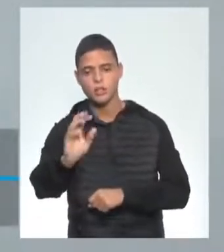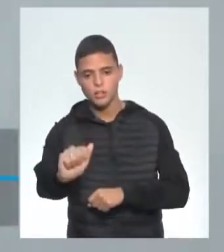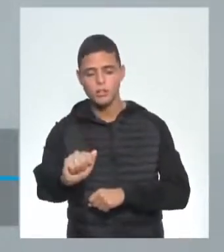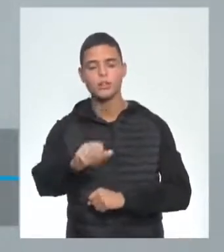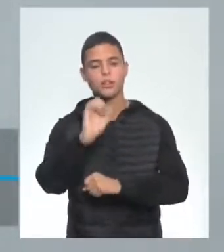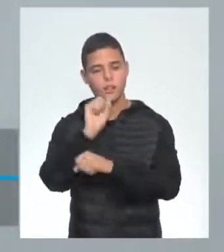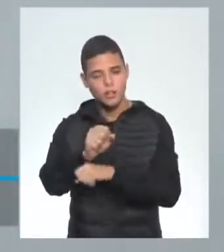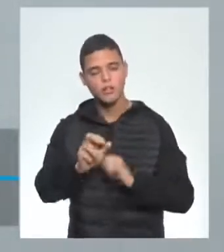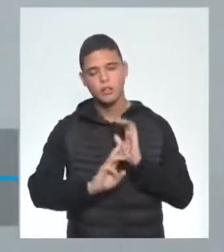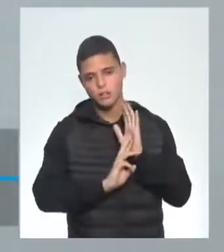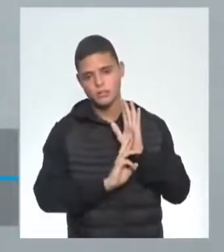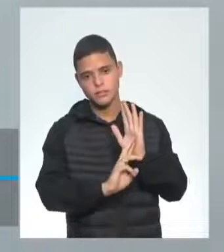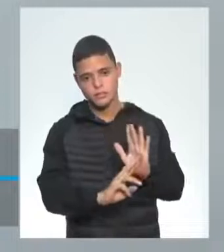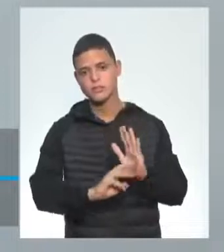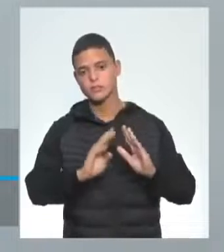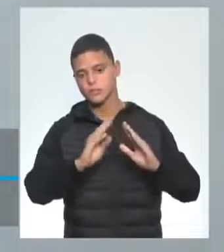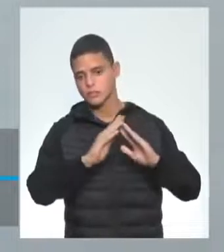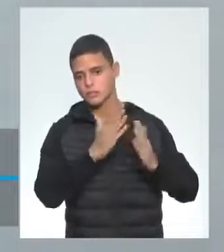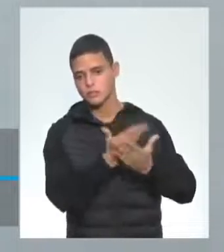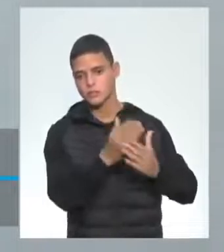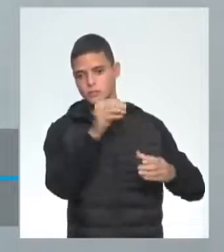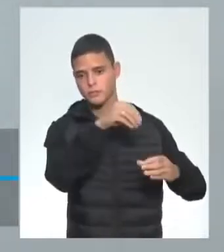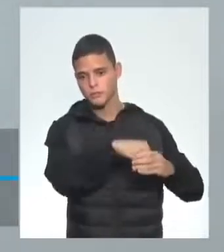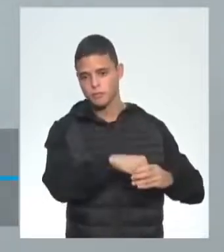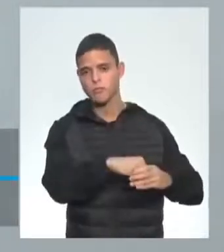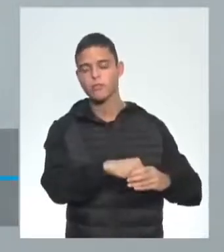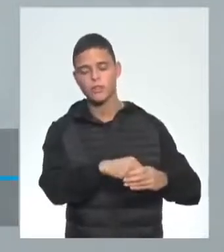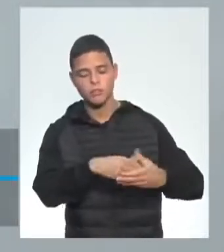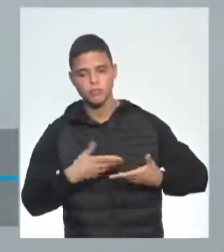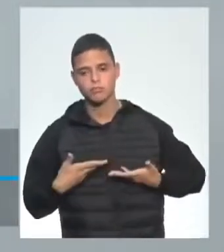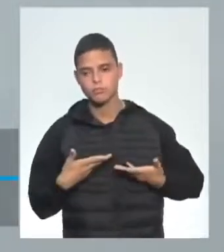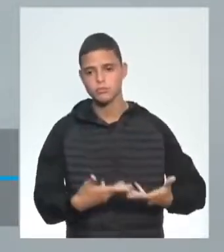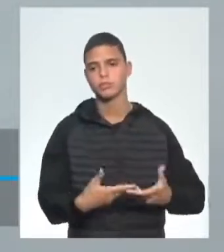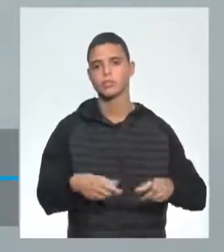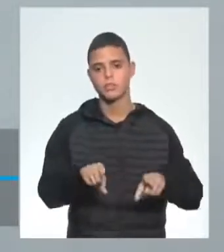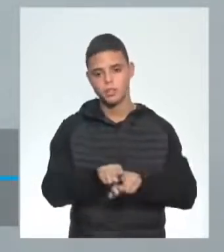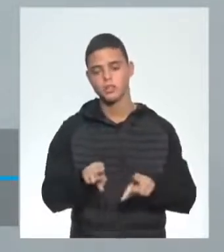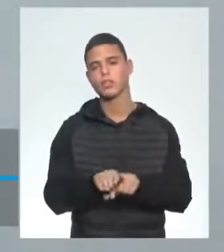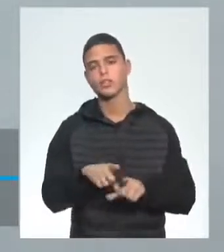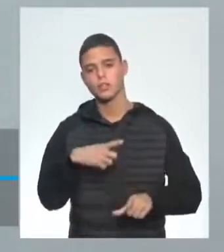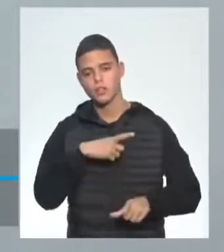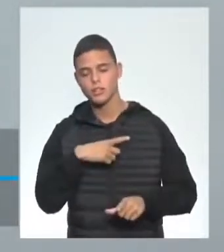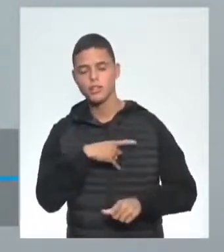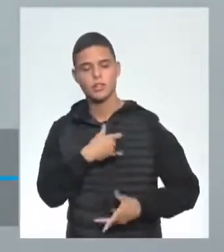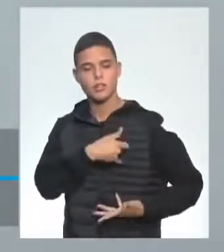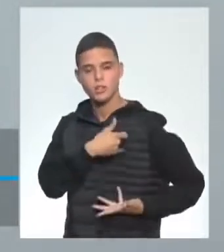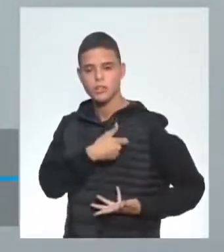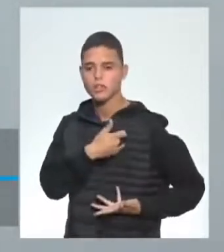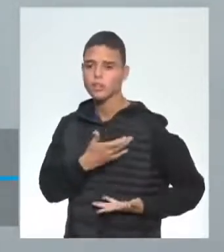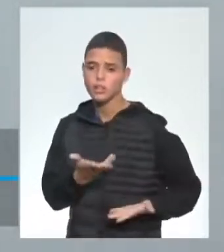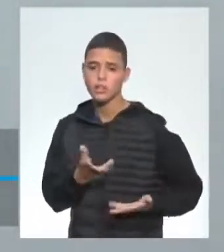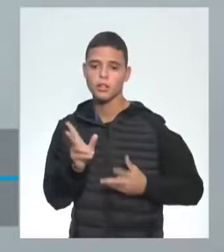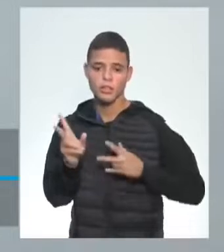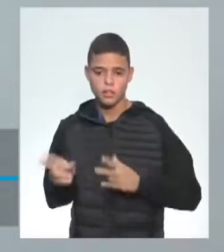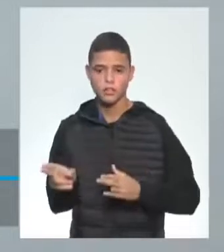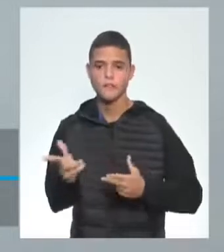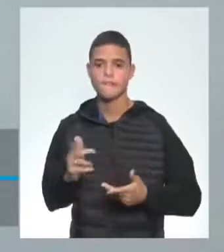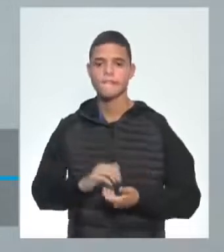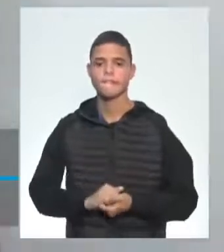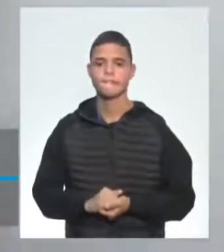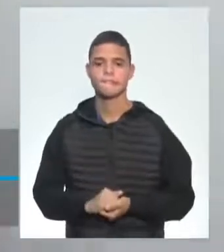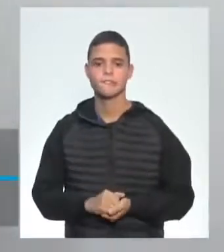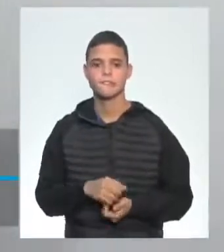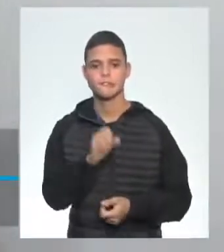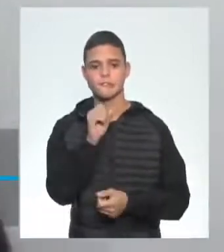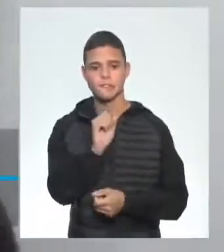sentem representados na escola, se sentem acolhidos de alguma forma. Até porque tem pessoas da mesma idade deles ali, além da gente, né?